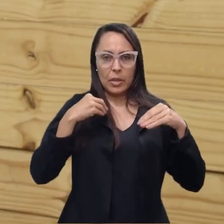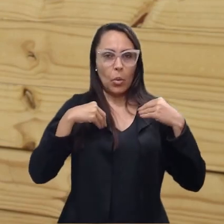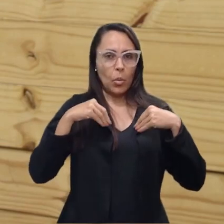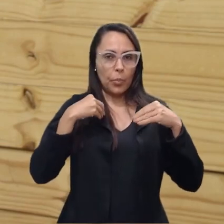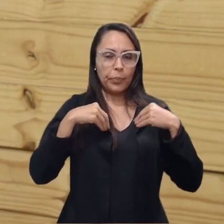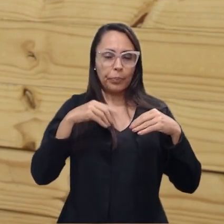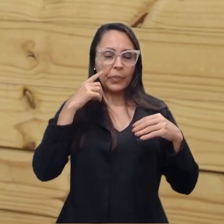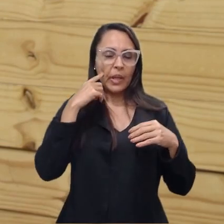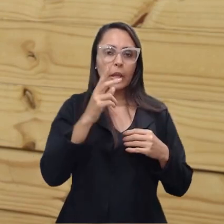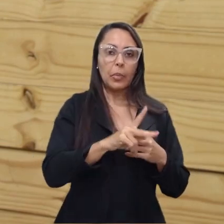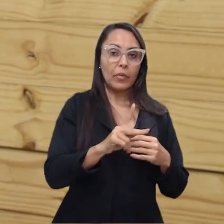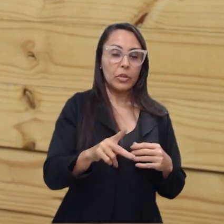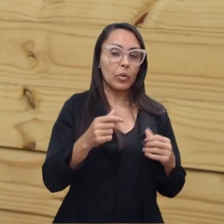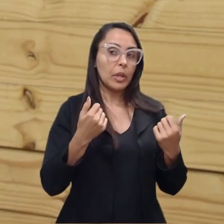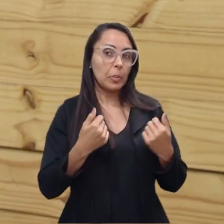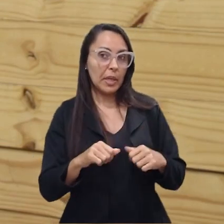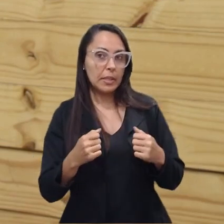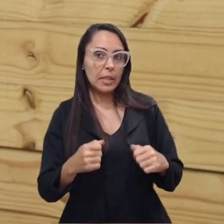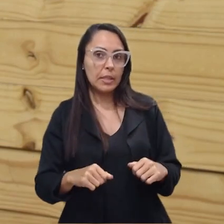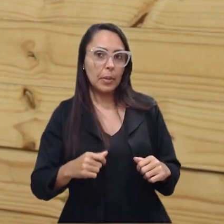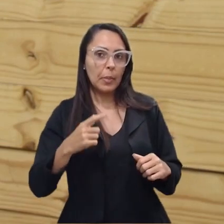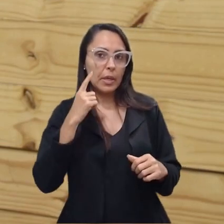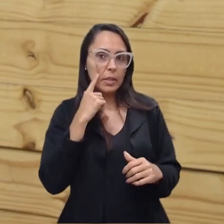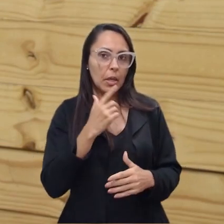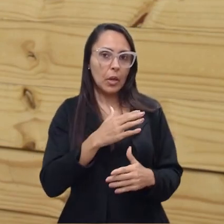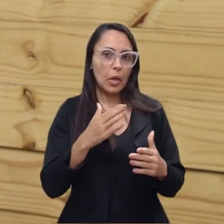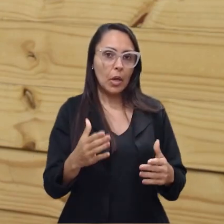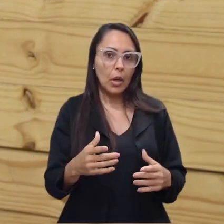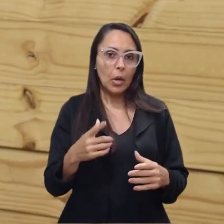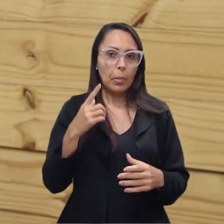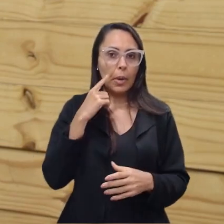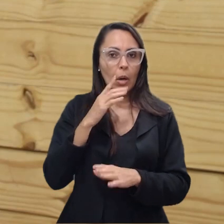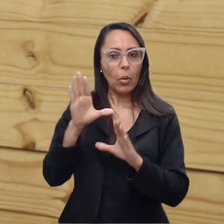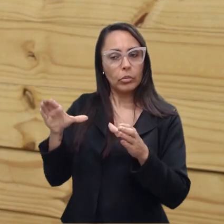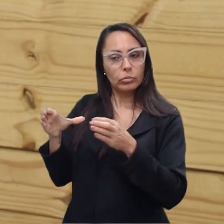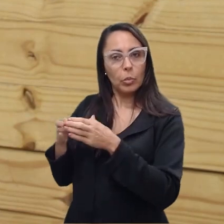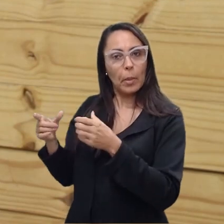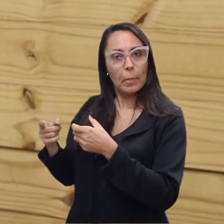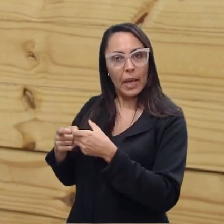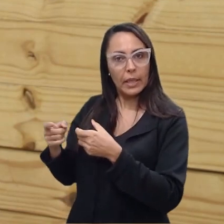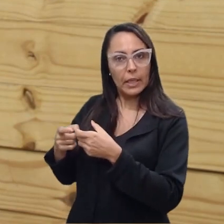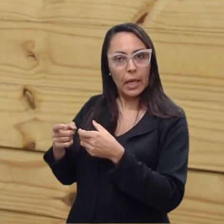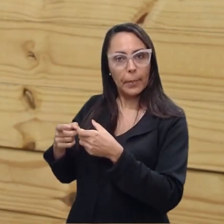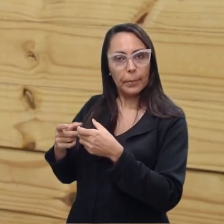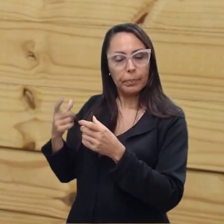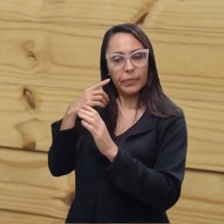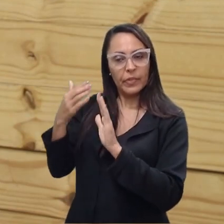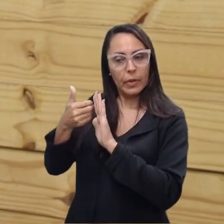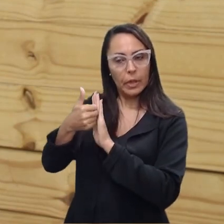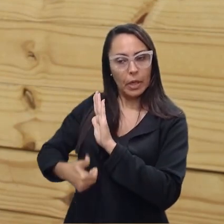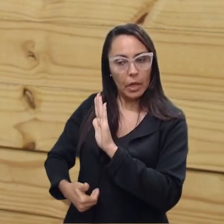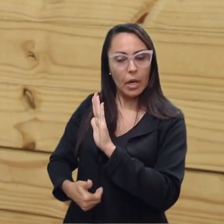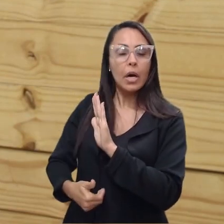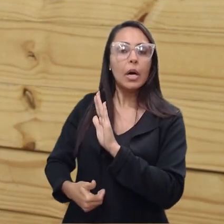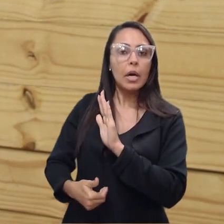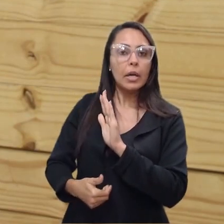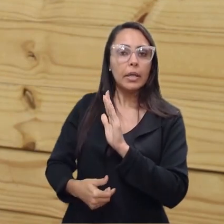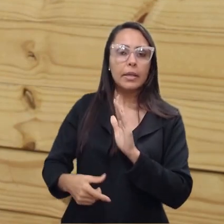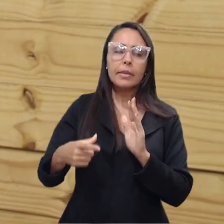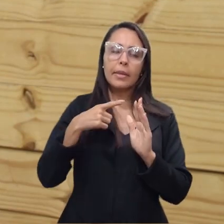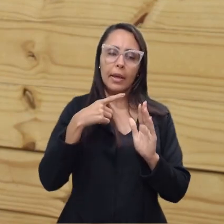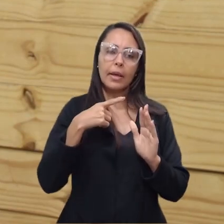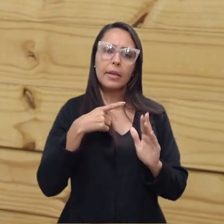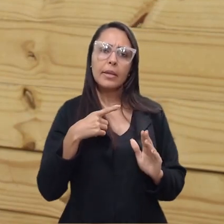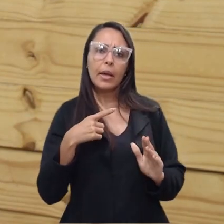depressão. Esse professor ele vai precisar passar por uma junta médica e vai ser essa junta médica que vai